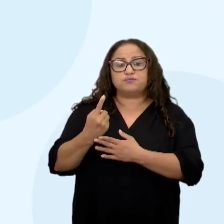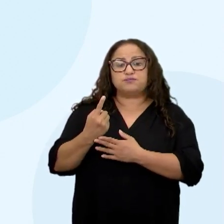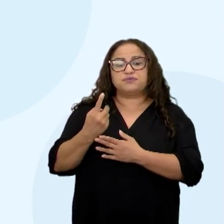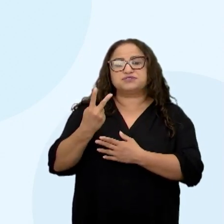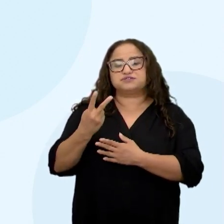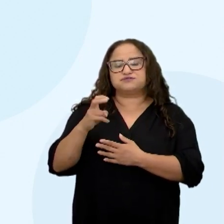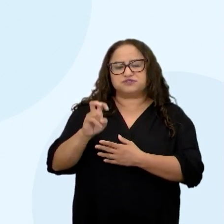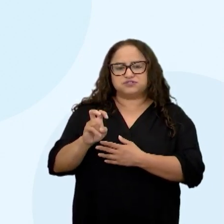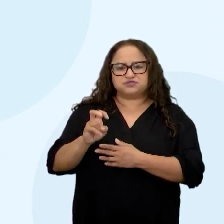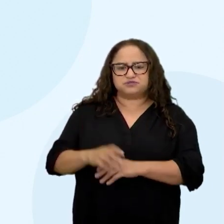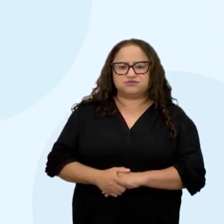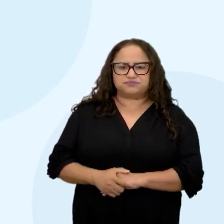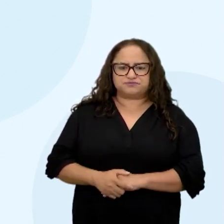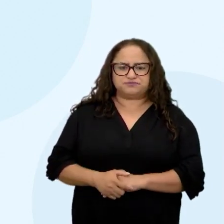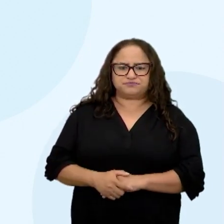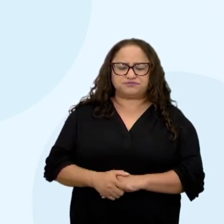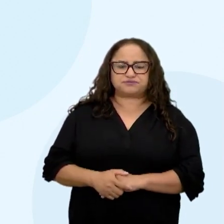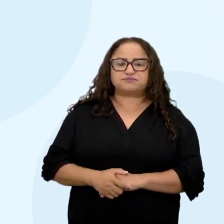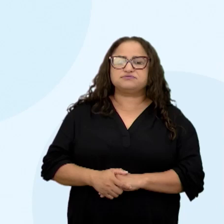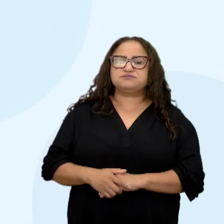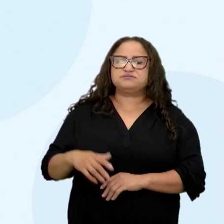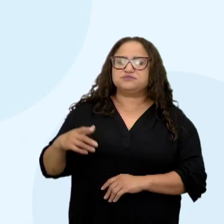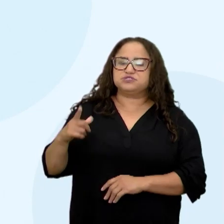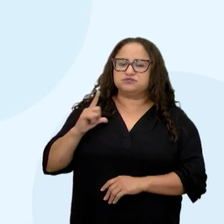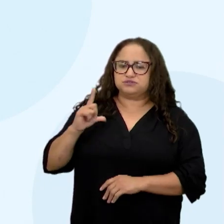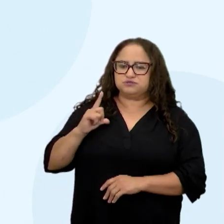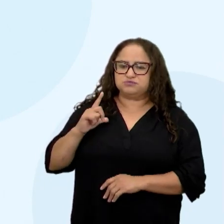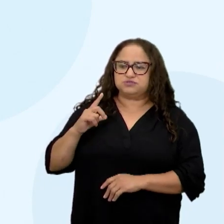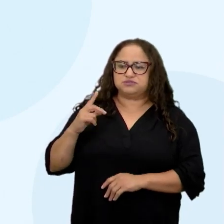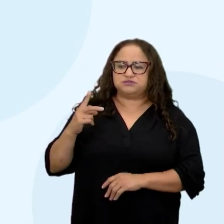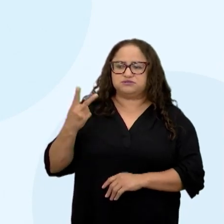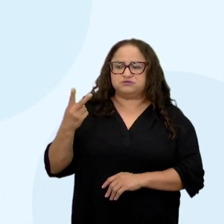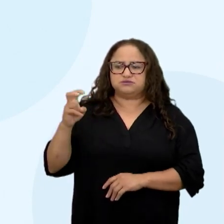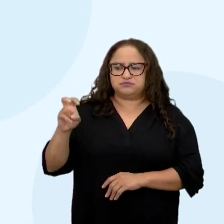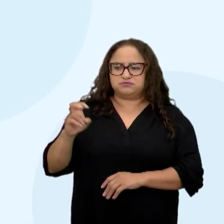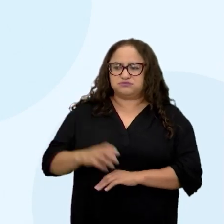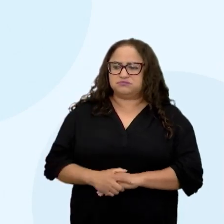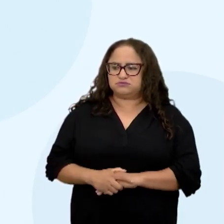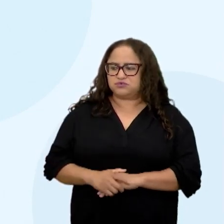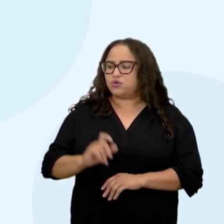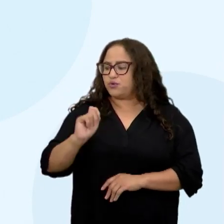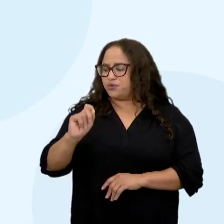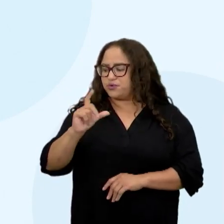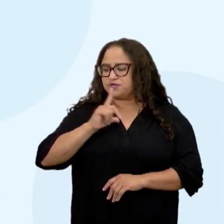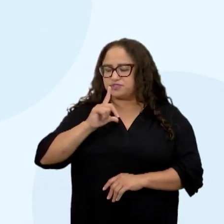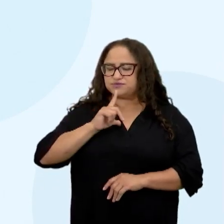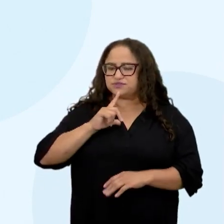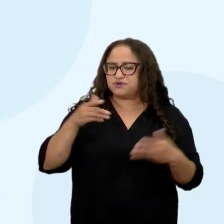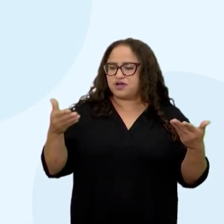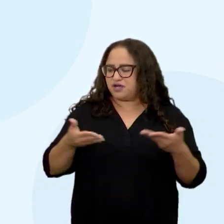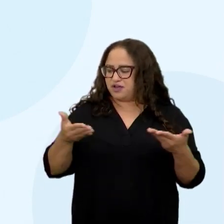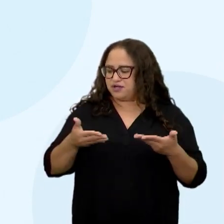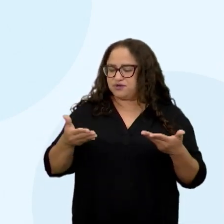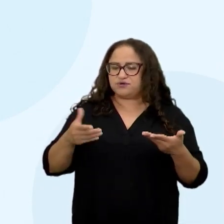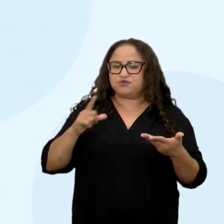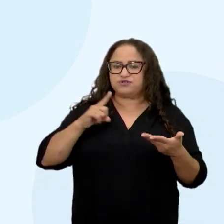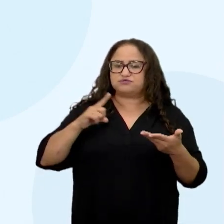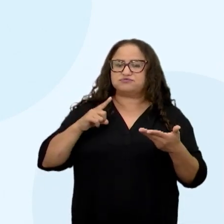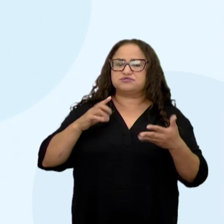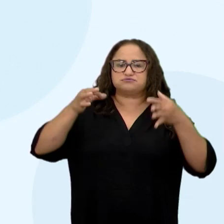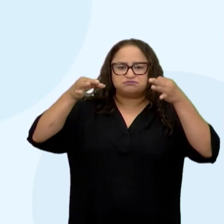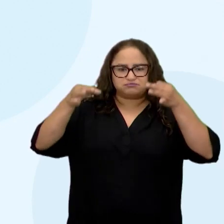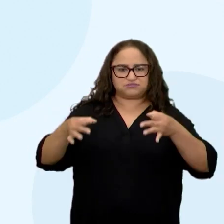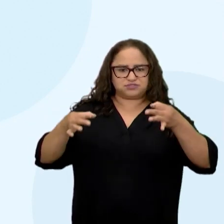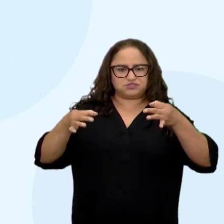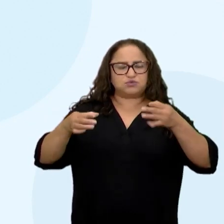25 né 5 x 5 então eu coloco dos dois lados aqui e aí o que que eu tenho ó agora eu tenho um trinômio quadrado